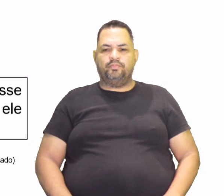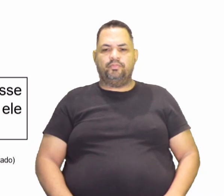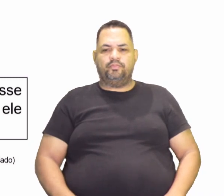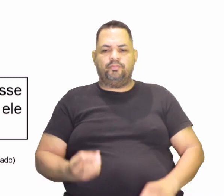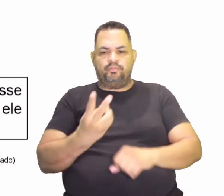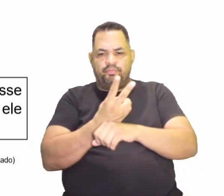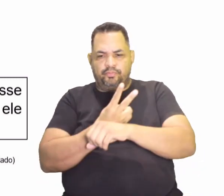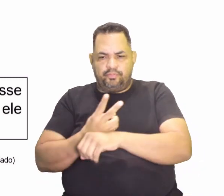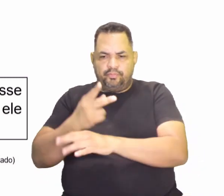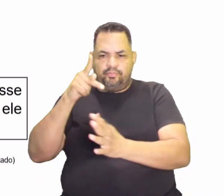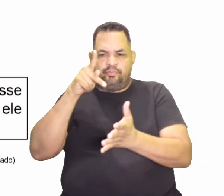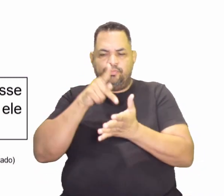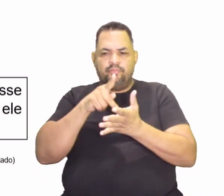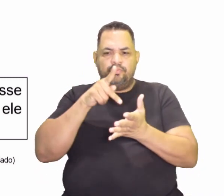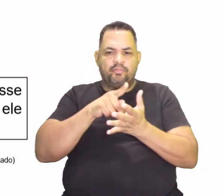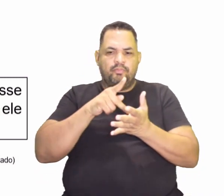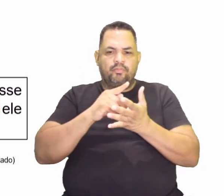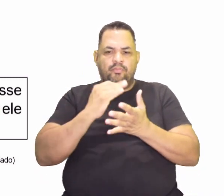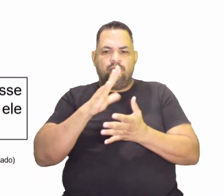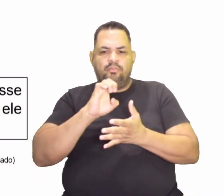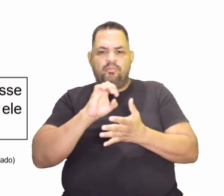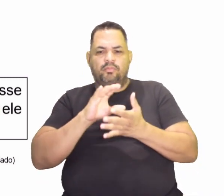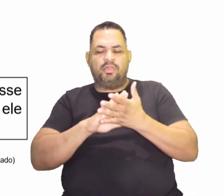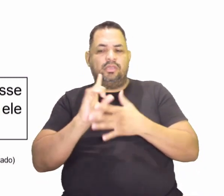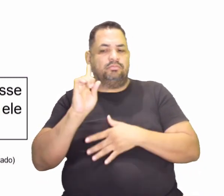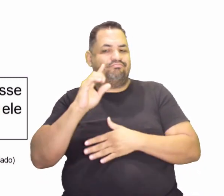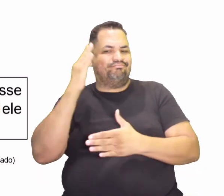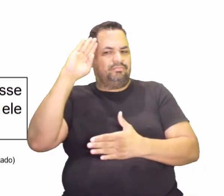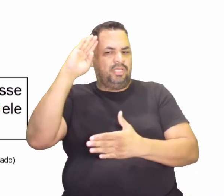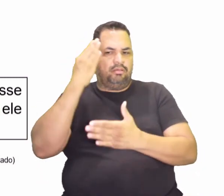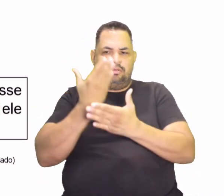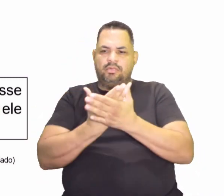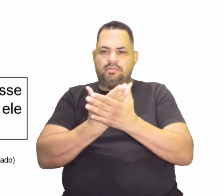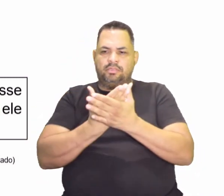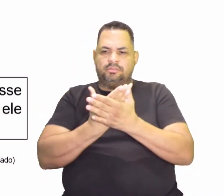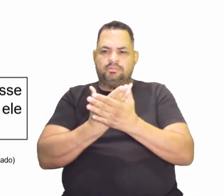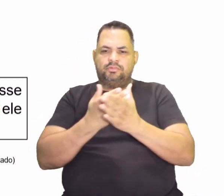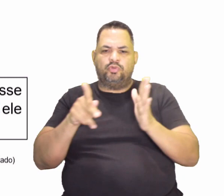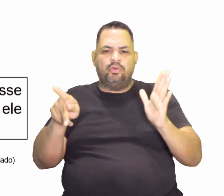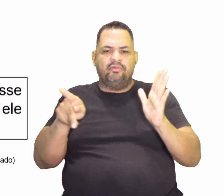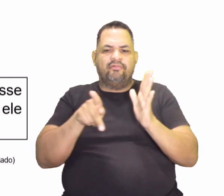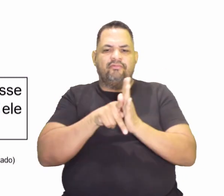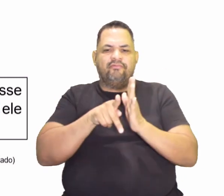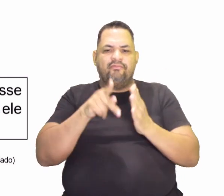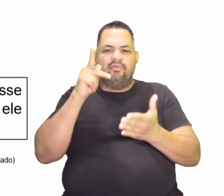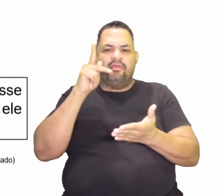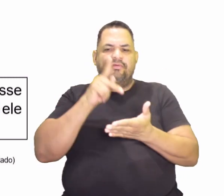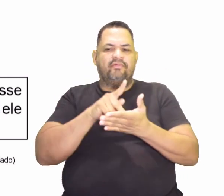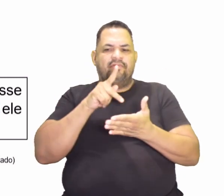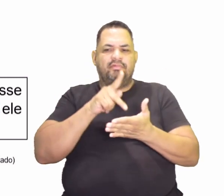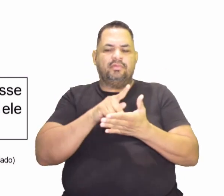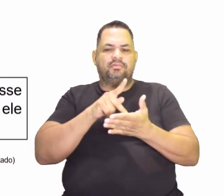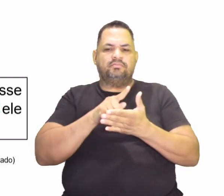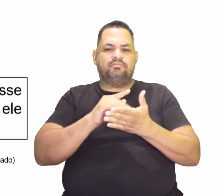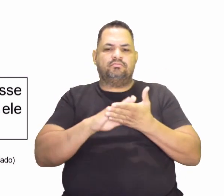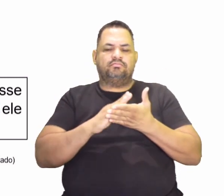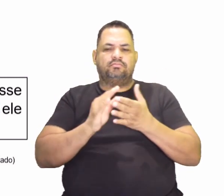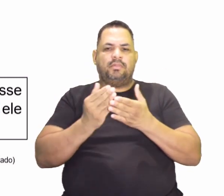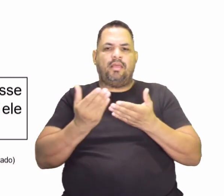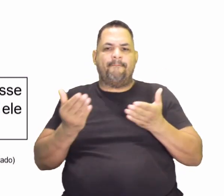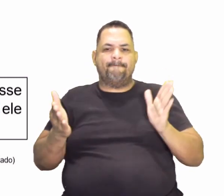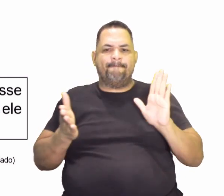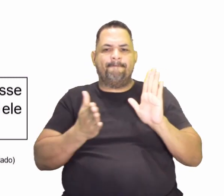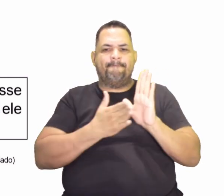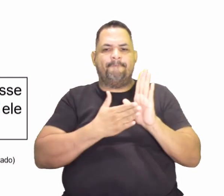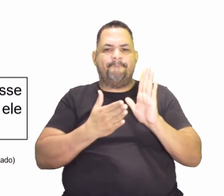Ele busca na verdade. Gente, o cético é aquele que não acredita numa verdade absoluta. Né? Não há a prova do